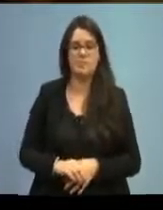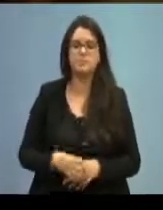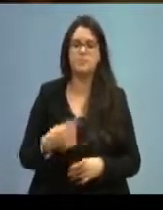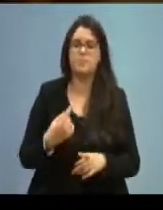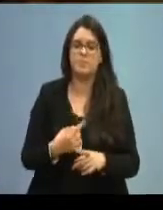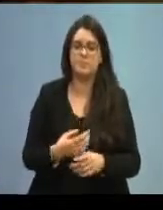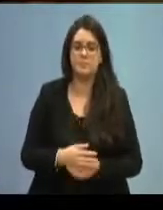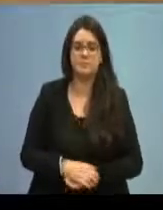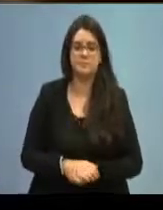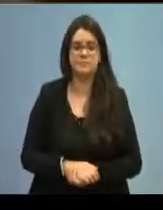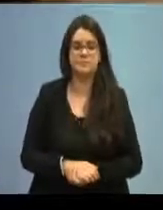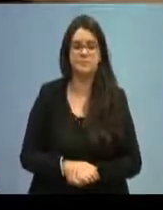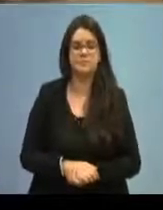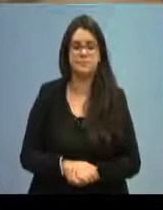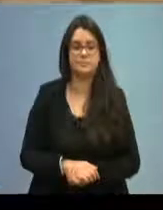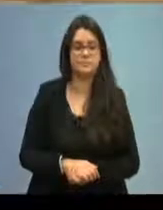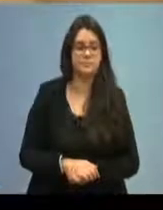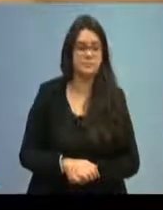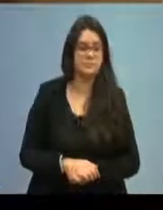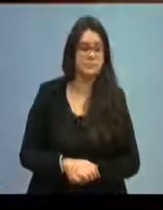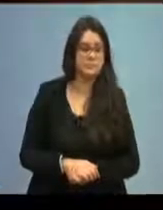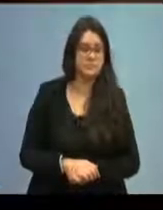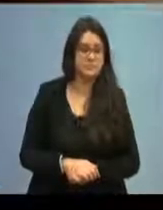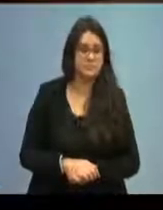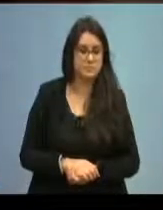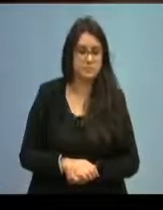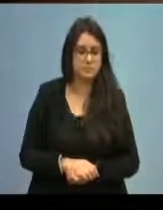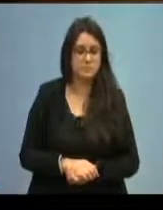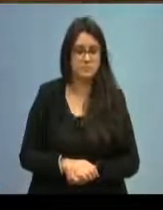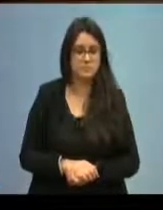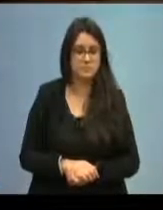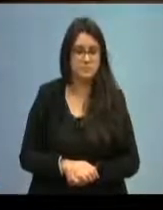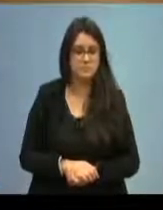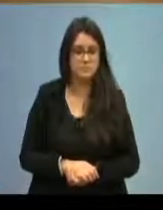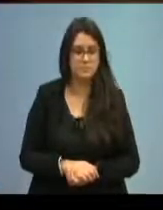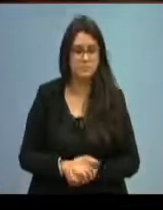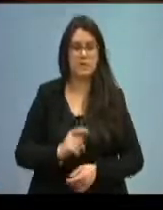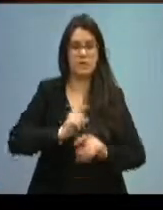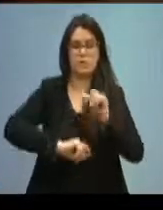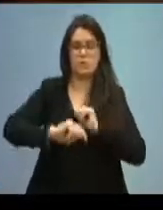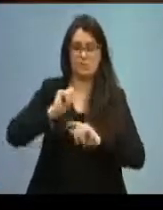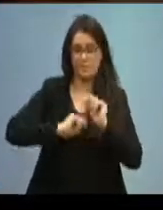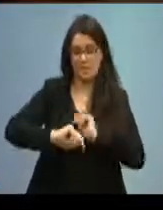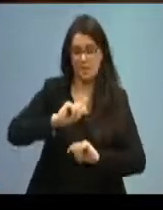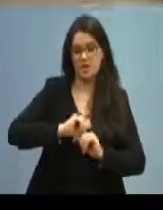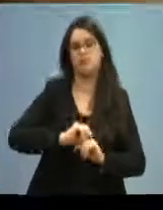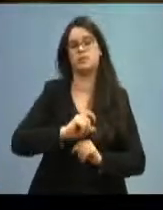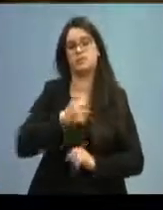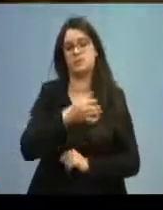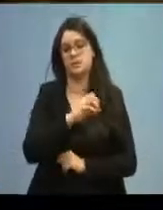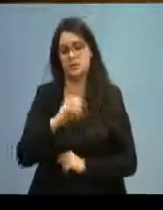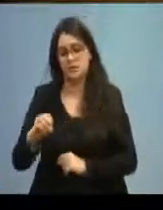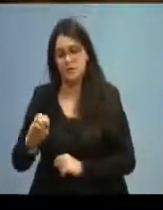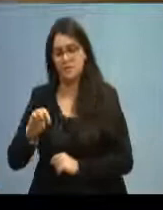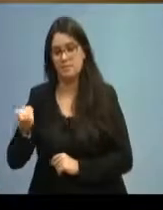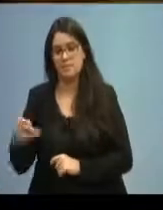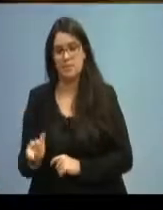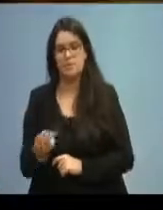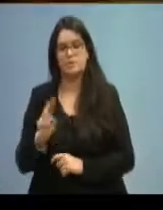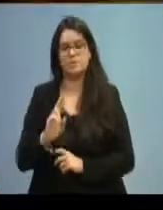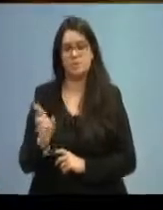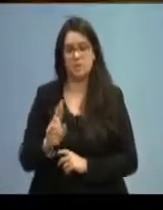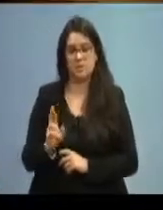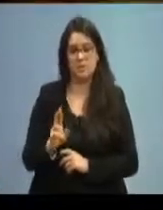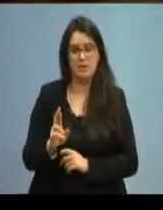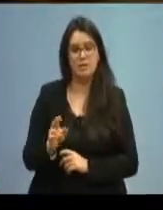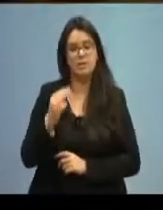não? A roda girando na economia, esses 100 milhões de reais, geraria muito mais a roda,